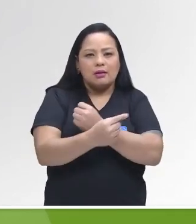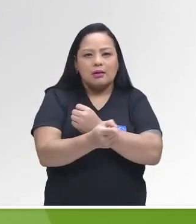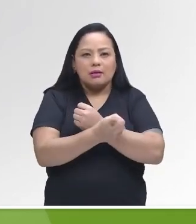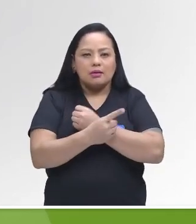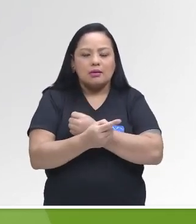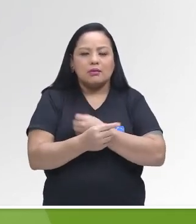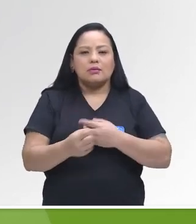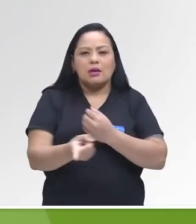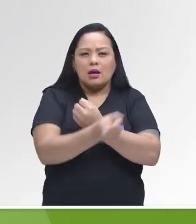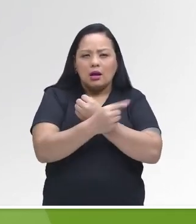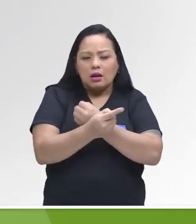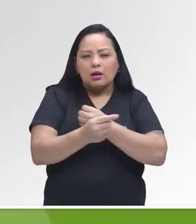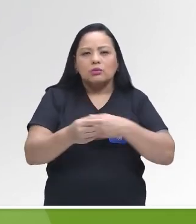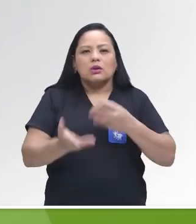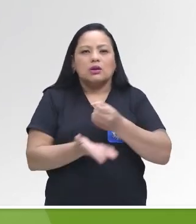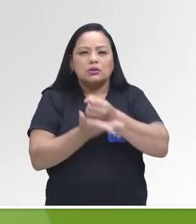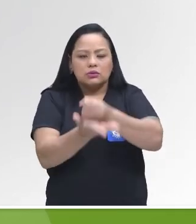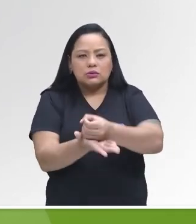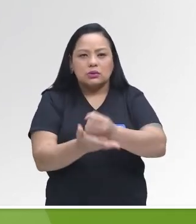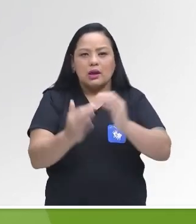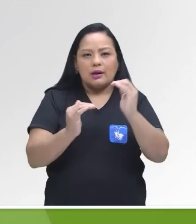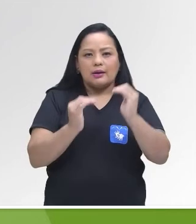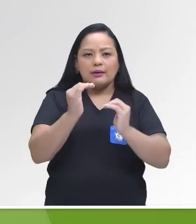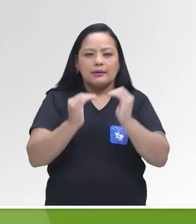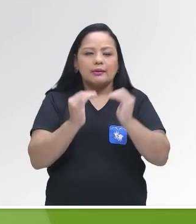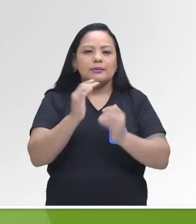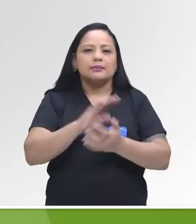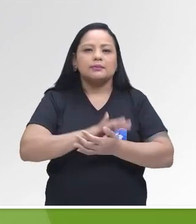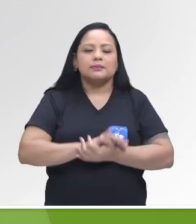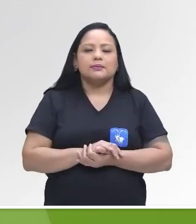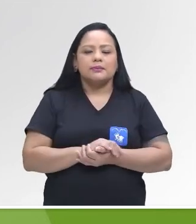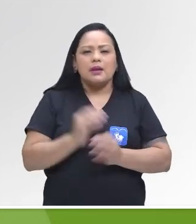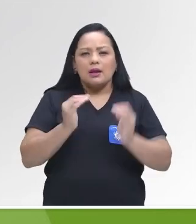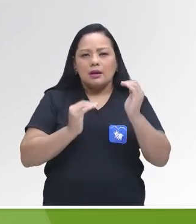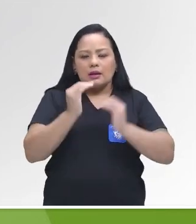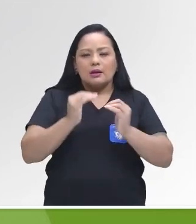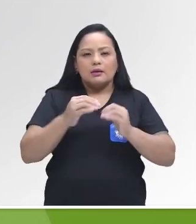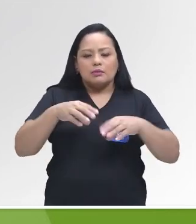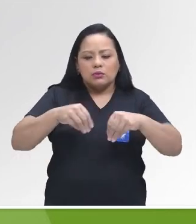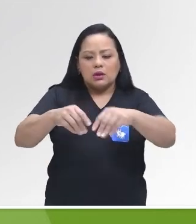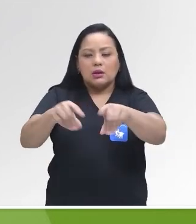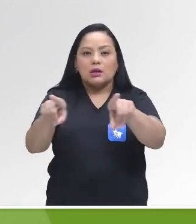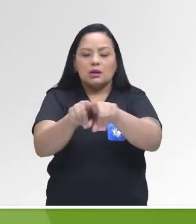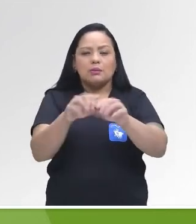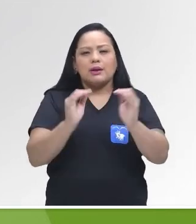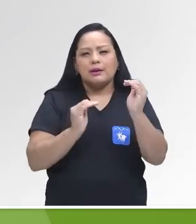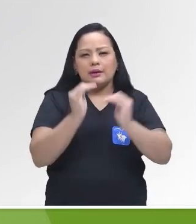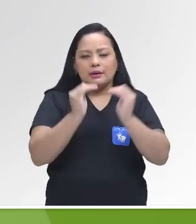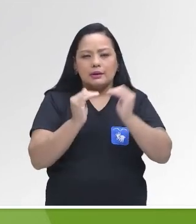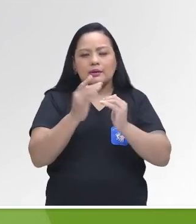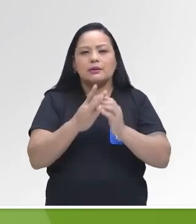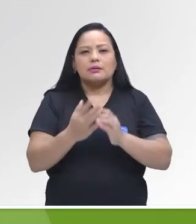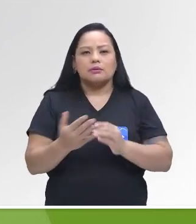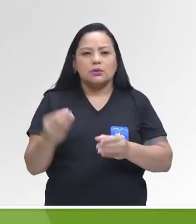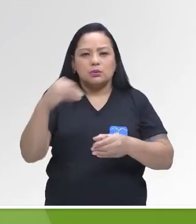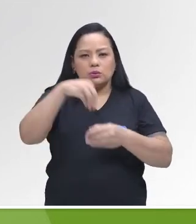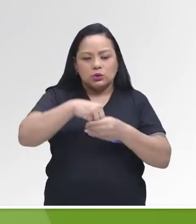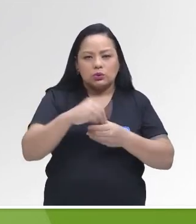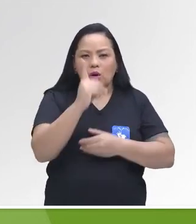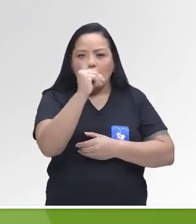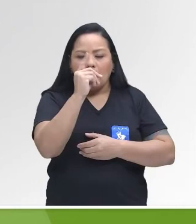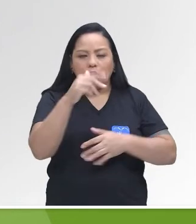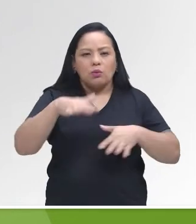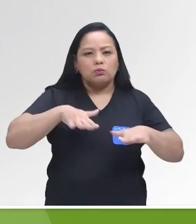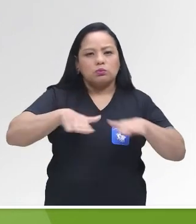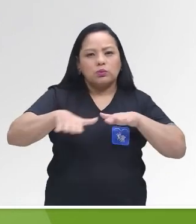cauda vai ajudá-las a ter equilíbrio, tá? Equilíbrio na terra e também equilíbrio quando elas forem nadar, tá